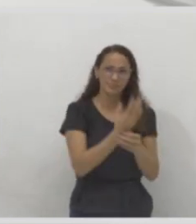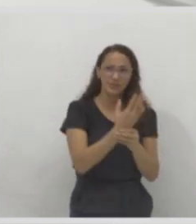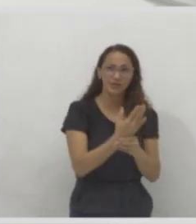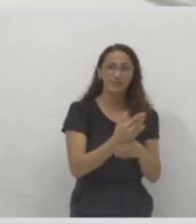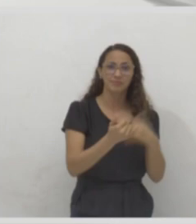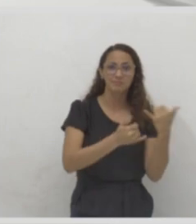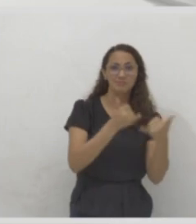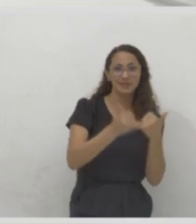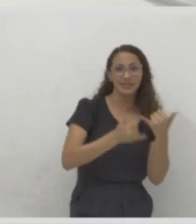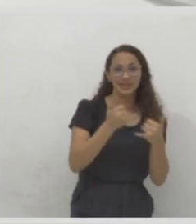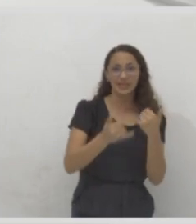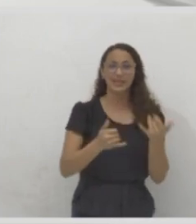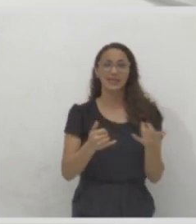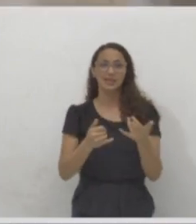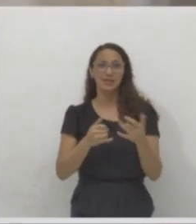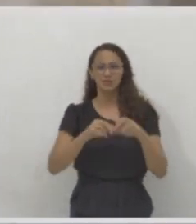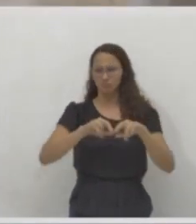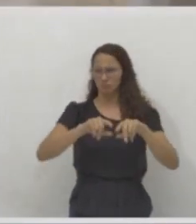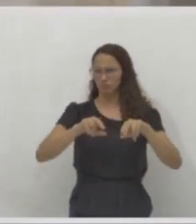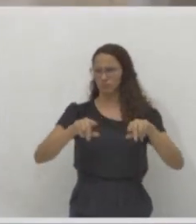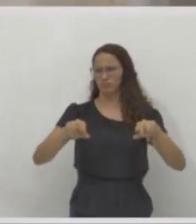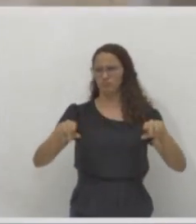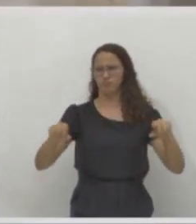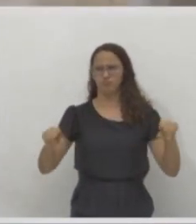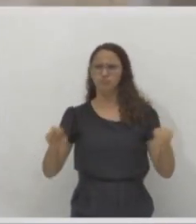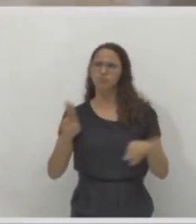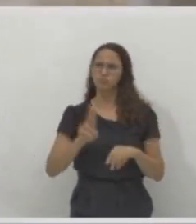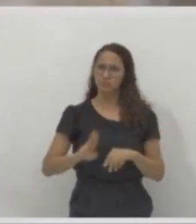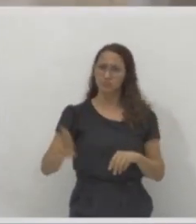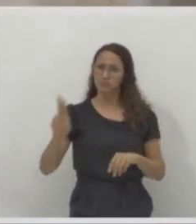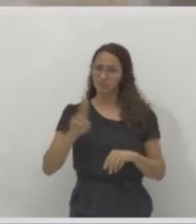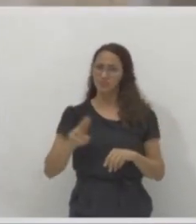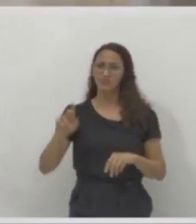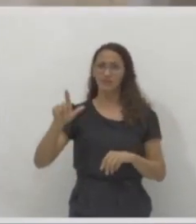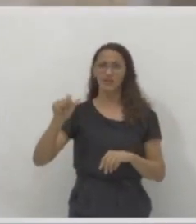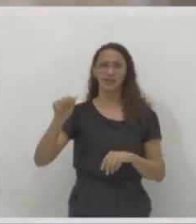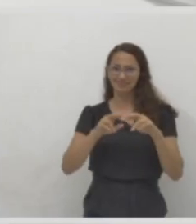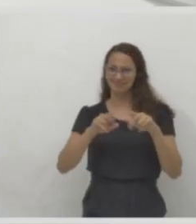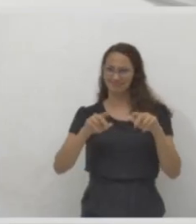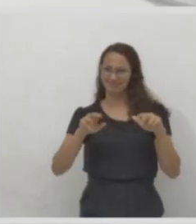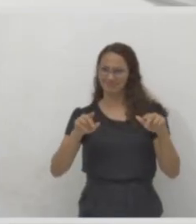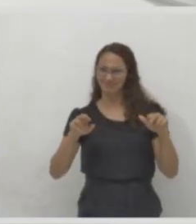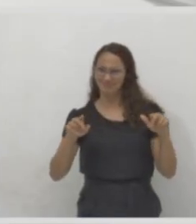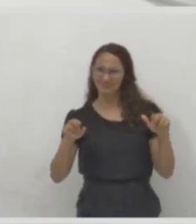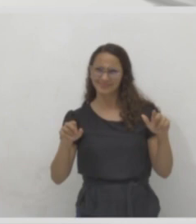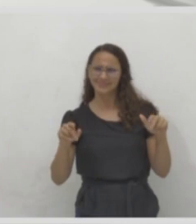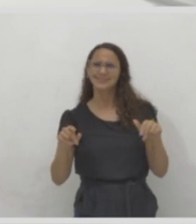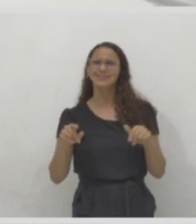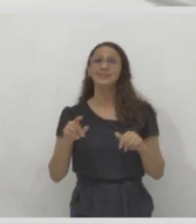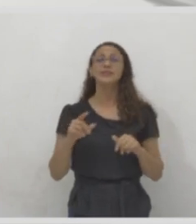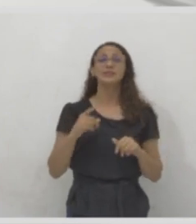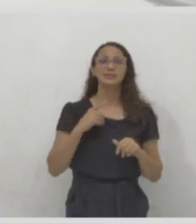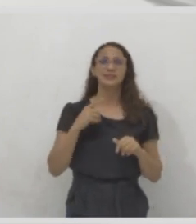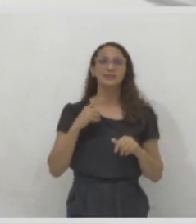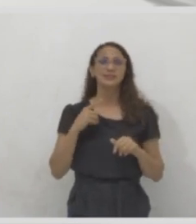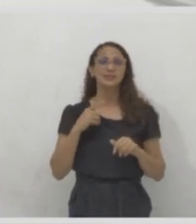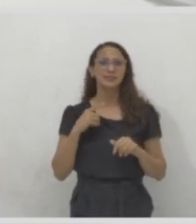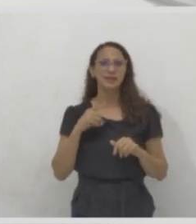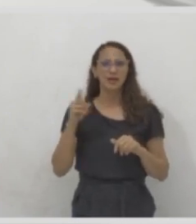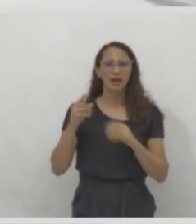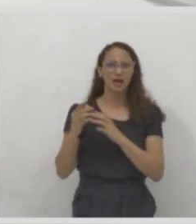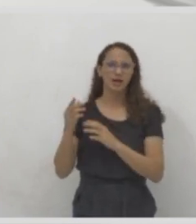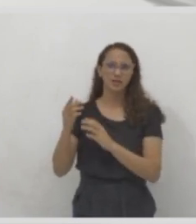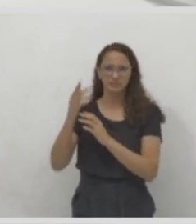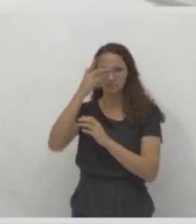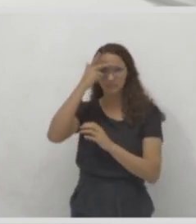seringas, tá? Faziam muitos objetos utilizando látex, a borracha. Tá? Com grande espanto, os europeus